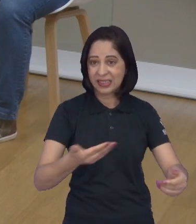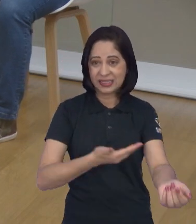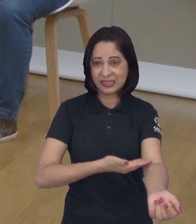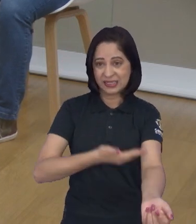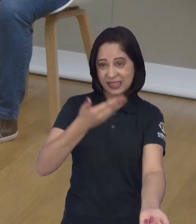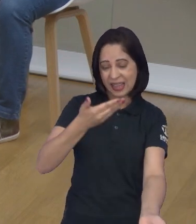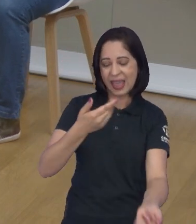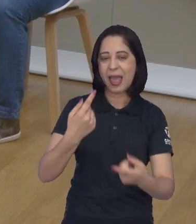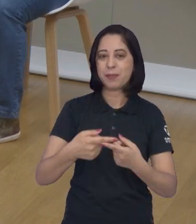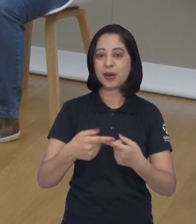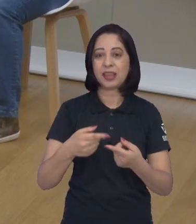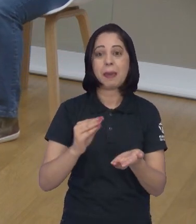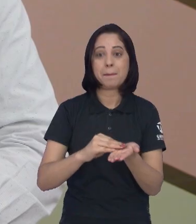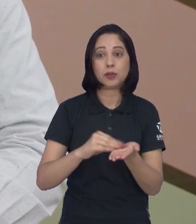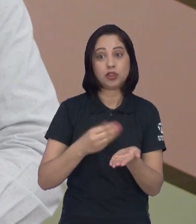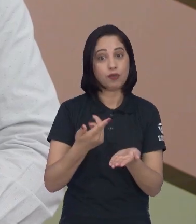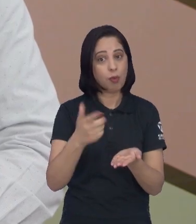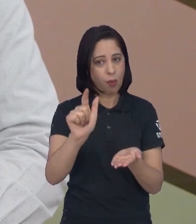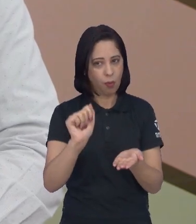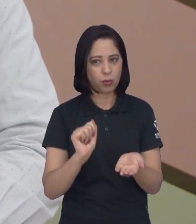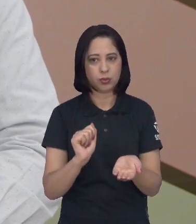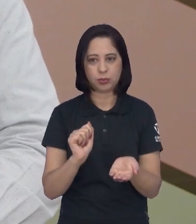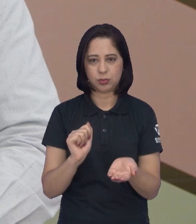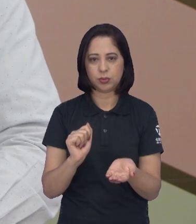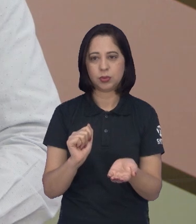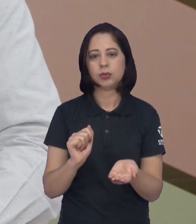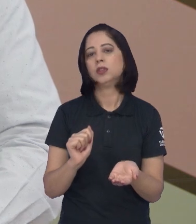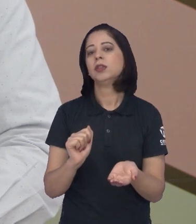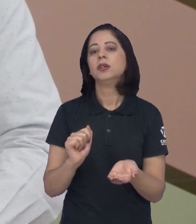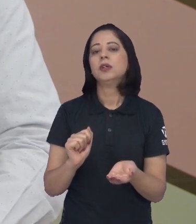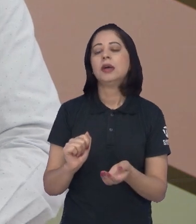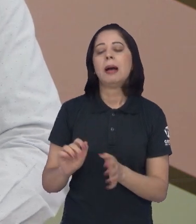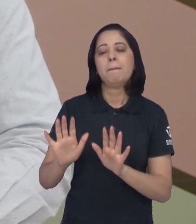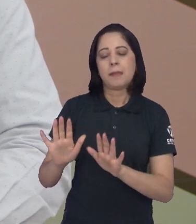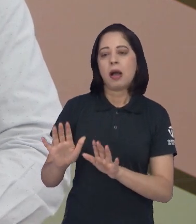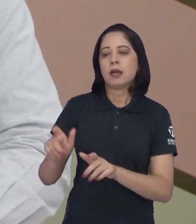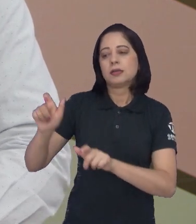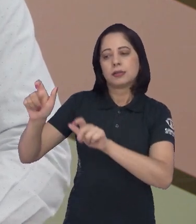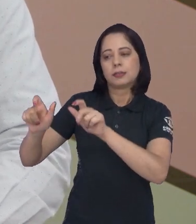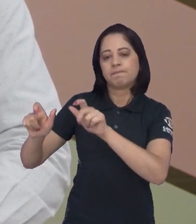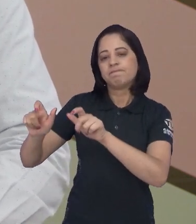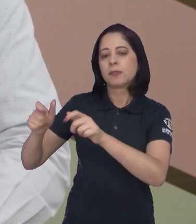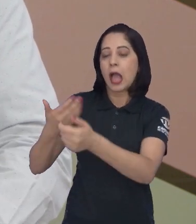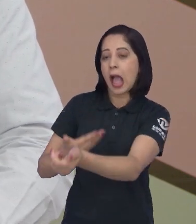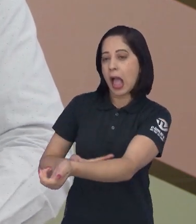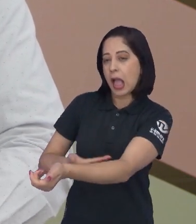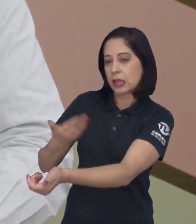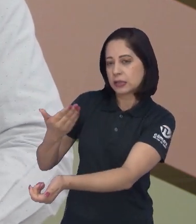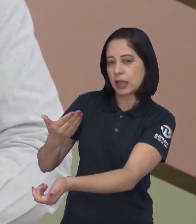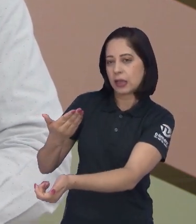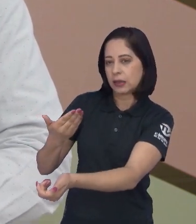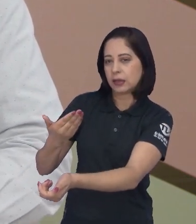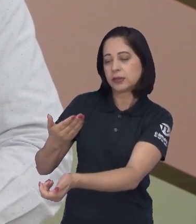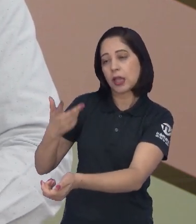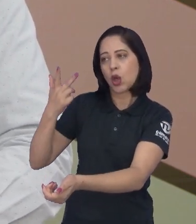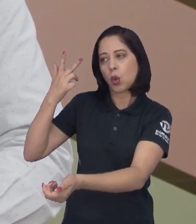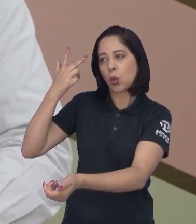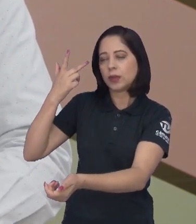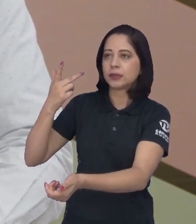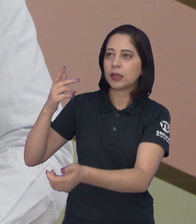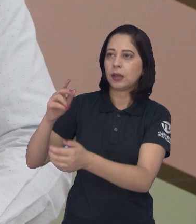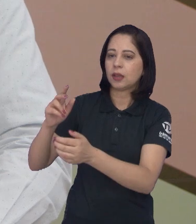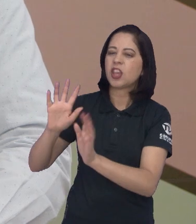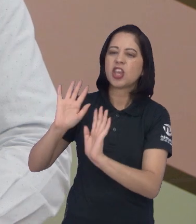causa n a hipertensão arterial essencial essa mais comum que a gente conhece ela não afeta crianças a